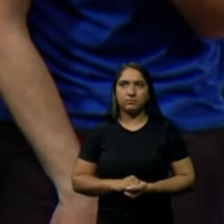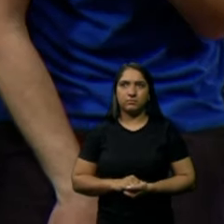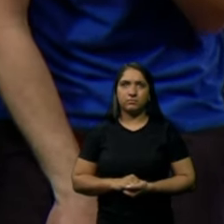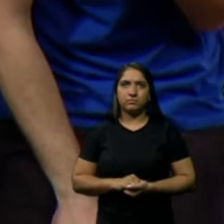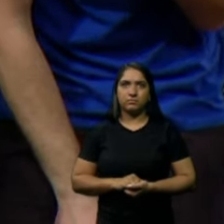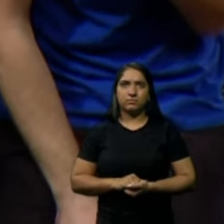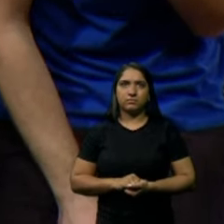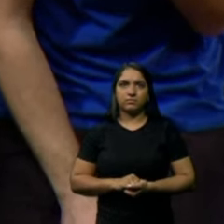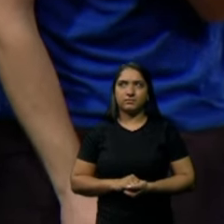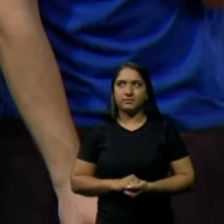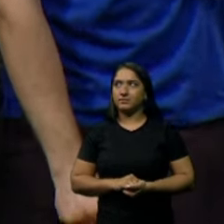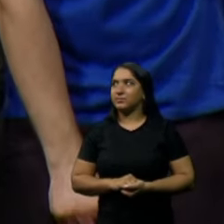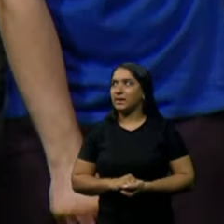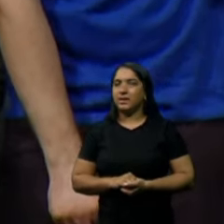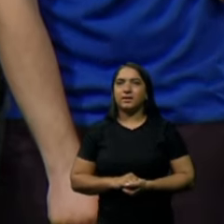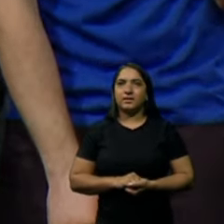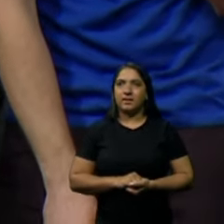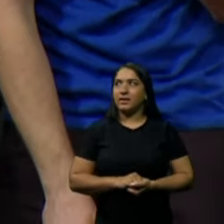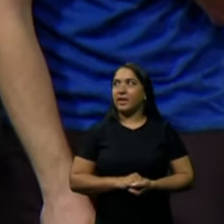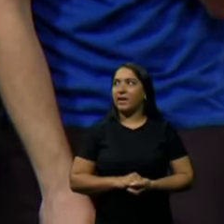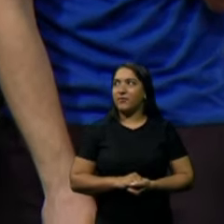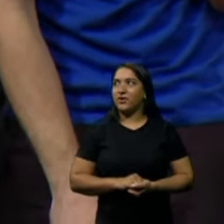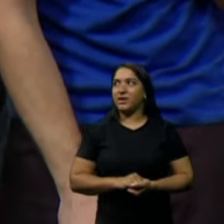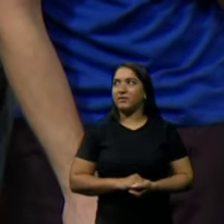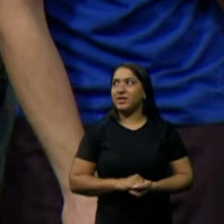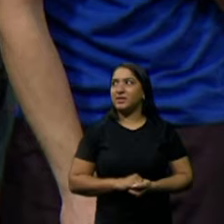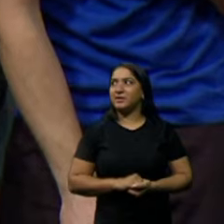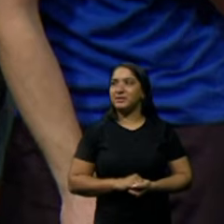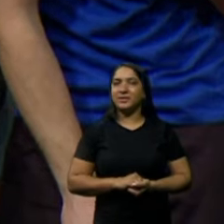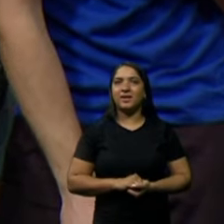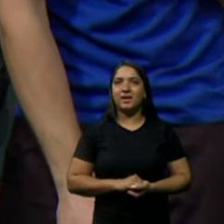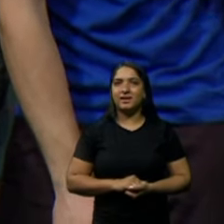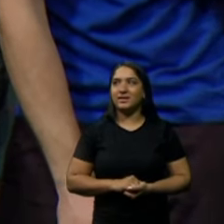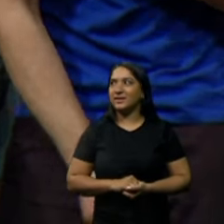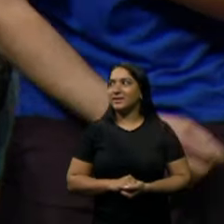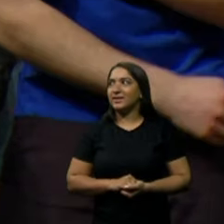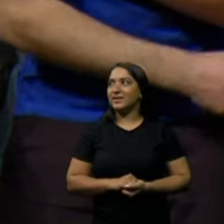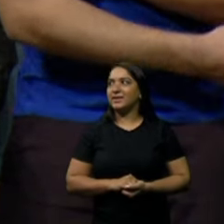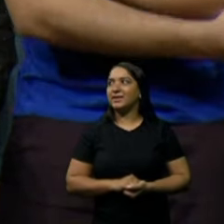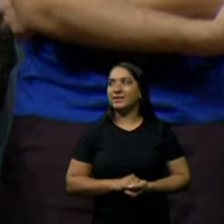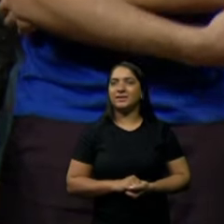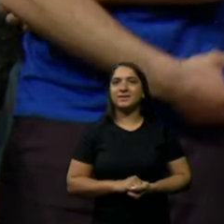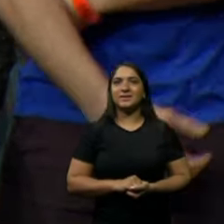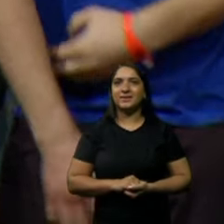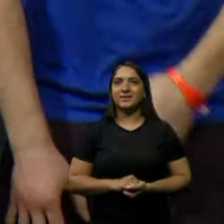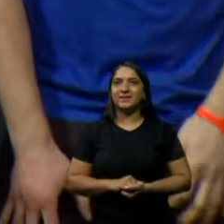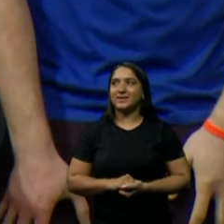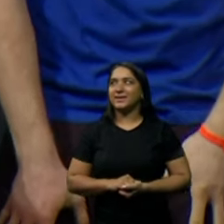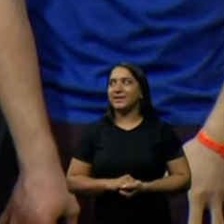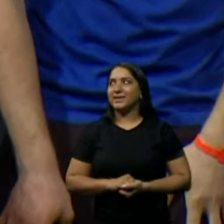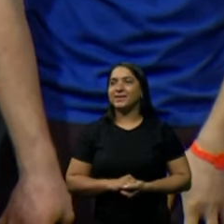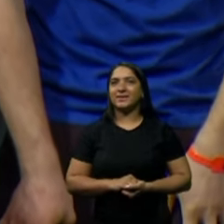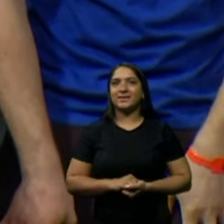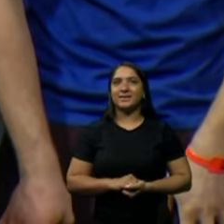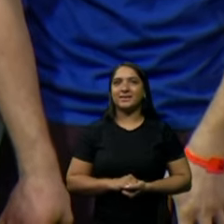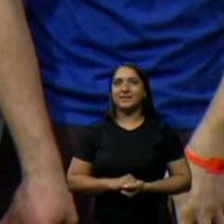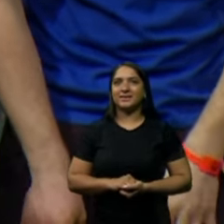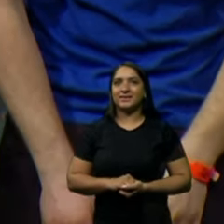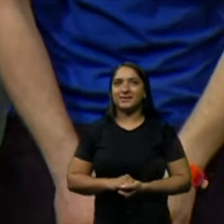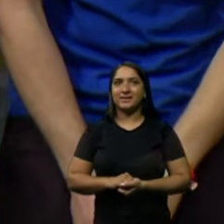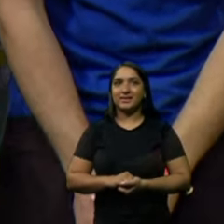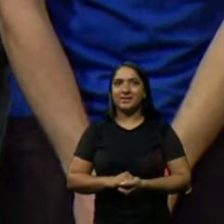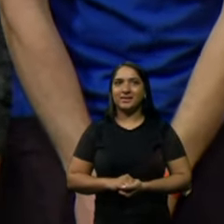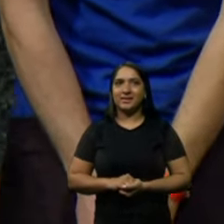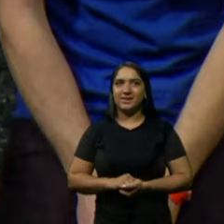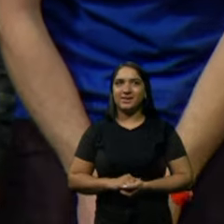com que mal dessa Edvaldo rap funk em Lira